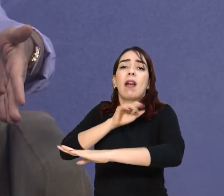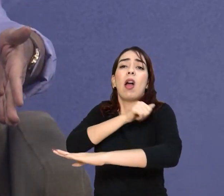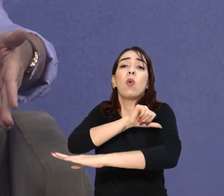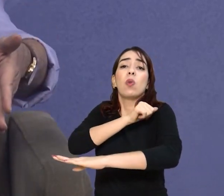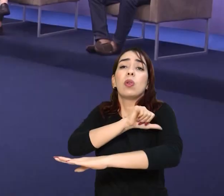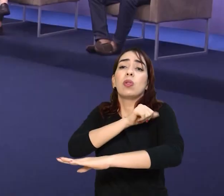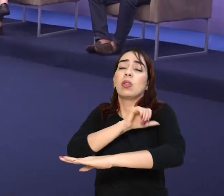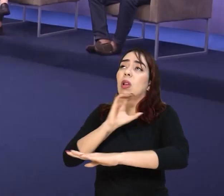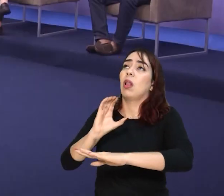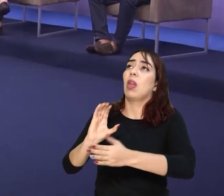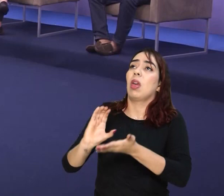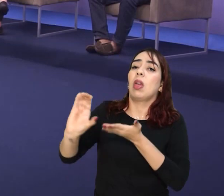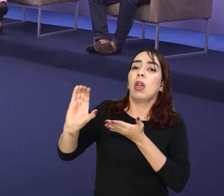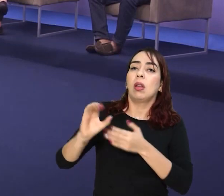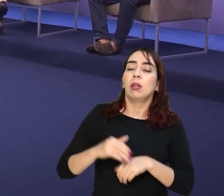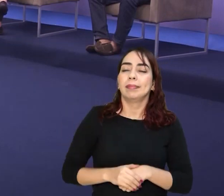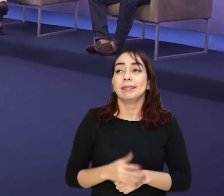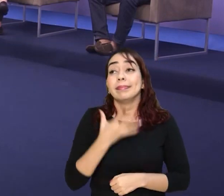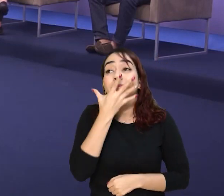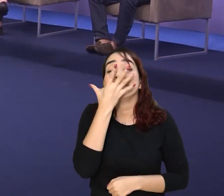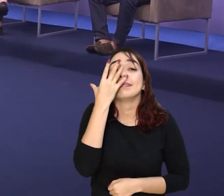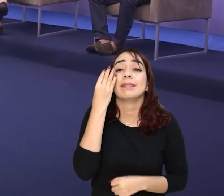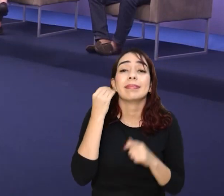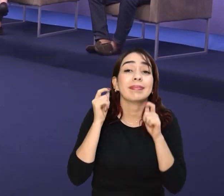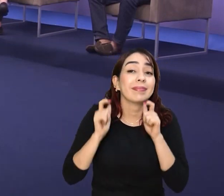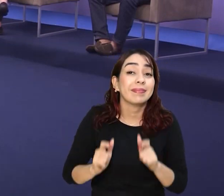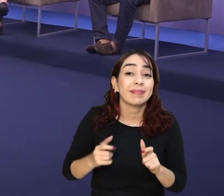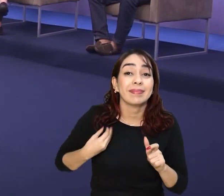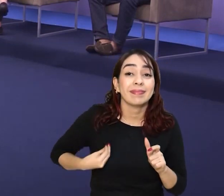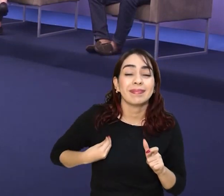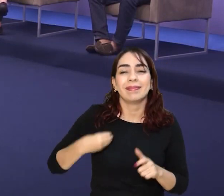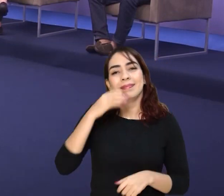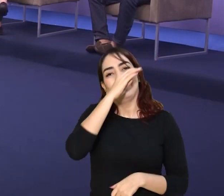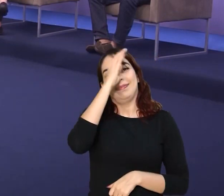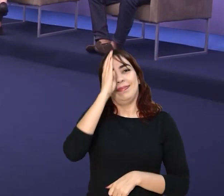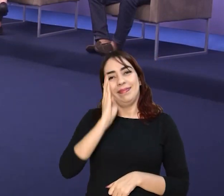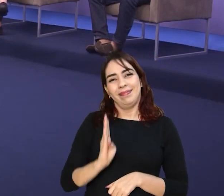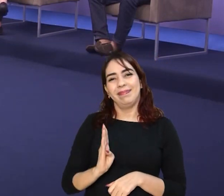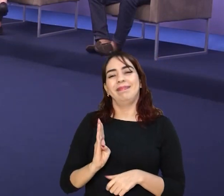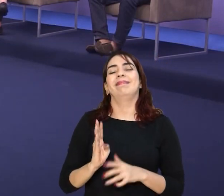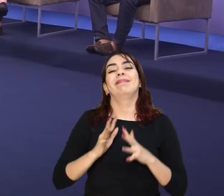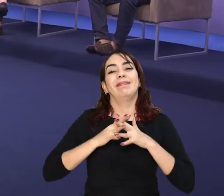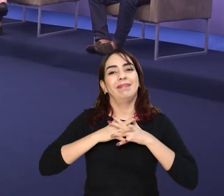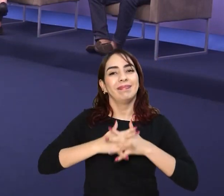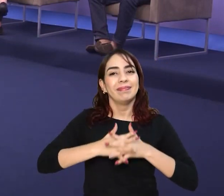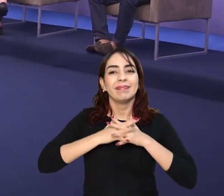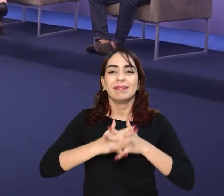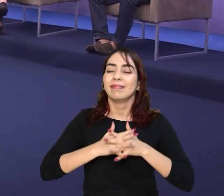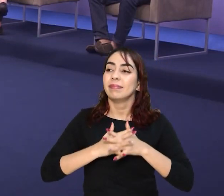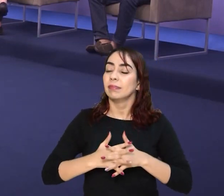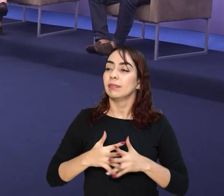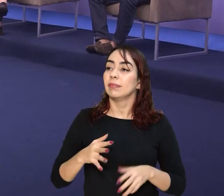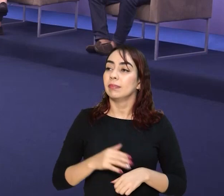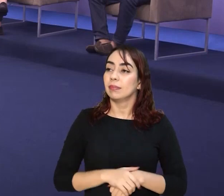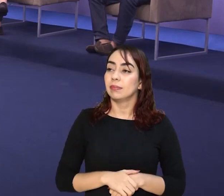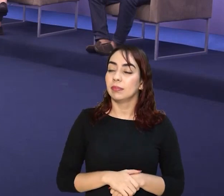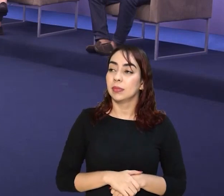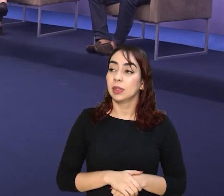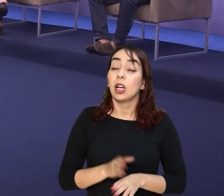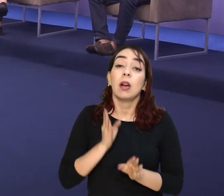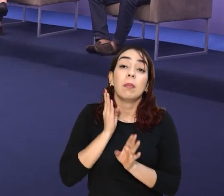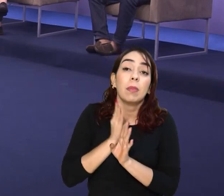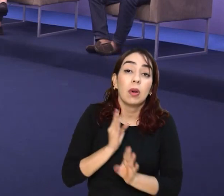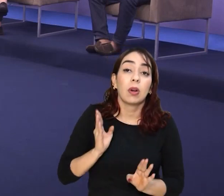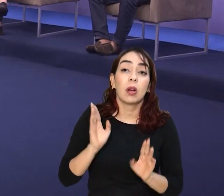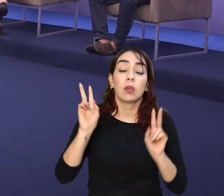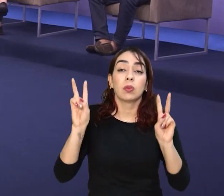Você está no Brasil, meu filho. Esqueceu? Eu falei com o Mauro Carneiro sobre isso. O Mauro disse que deveria ser questão de... Porque são